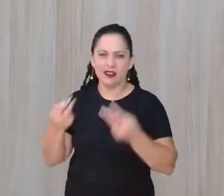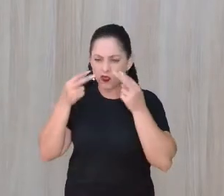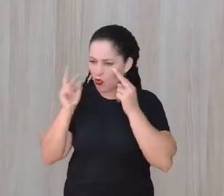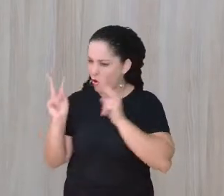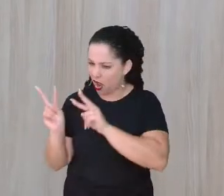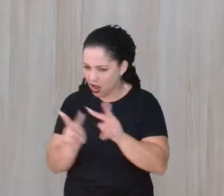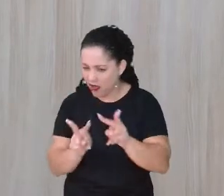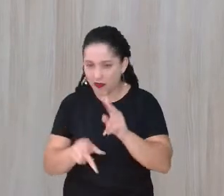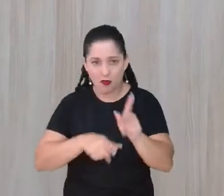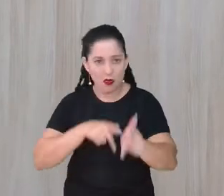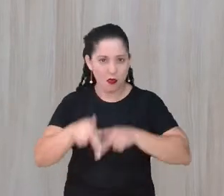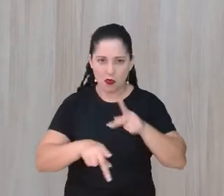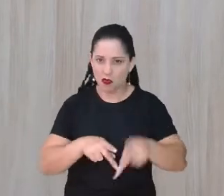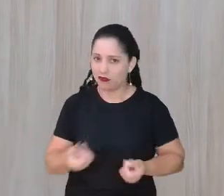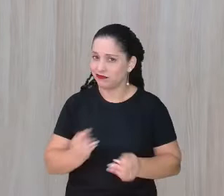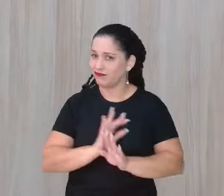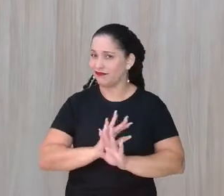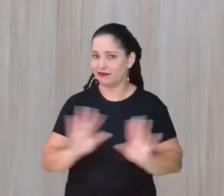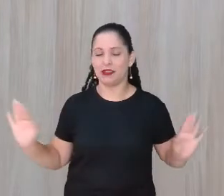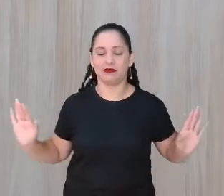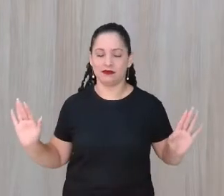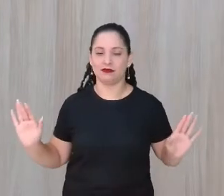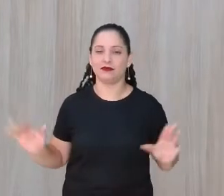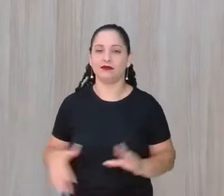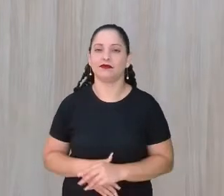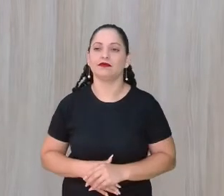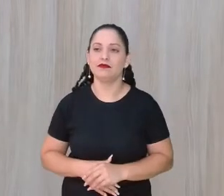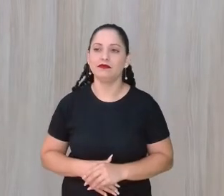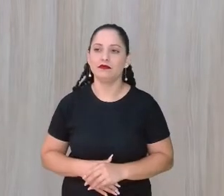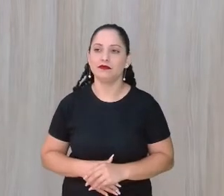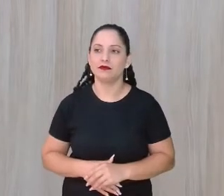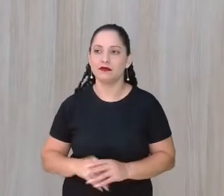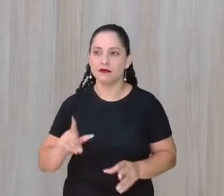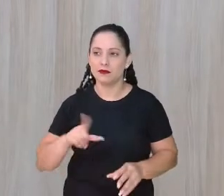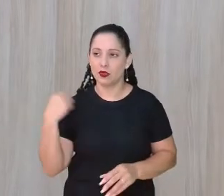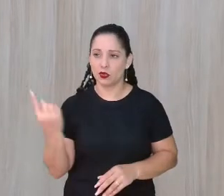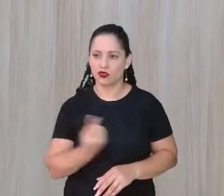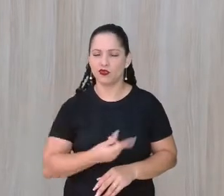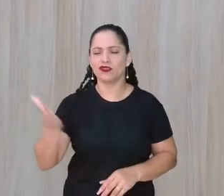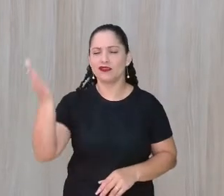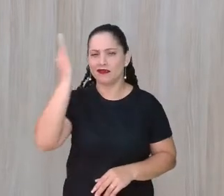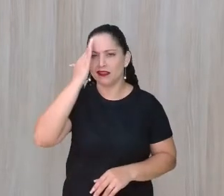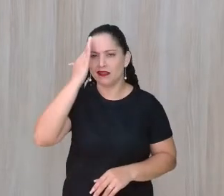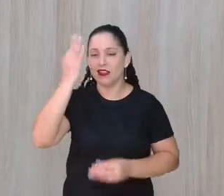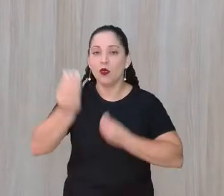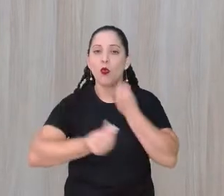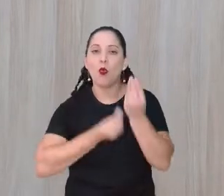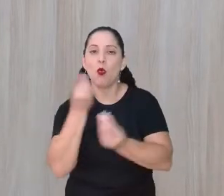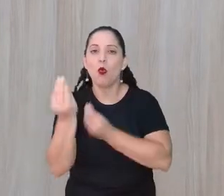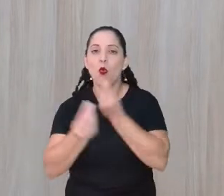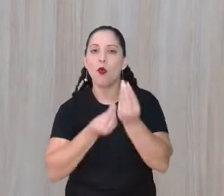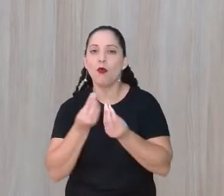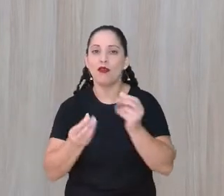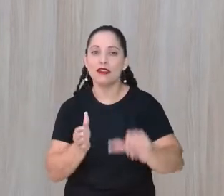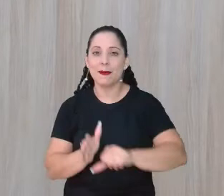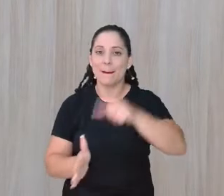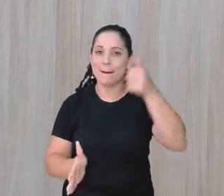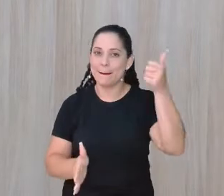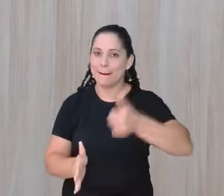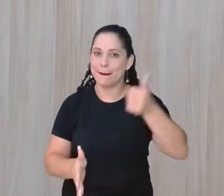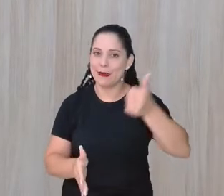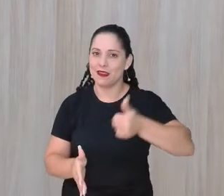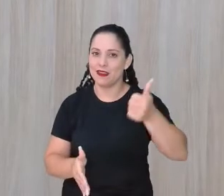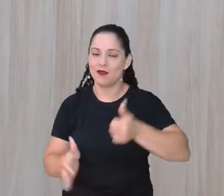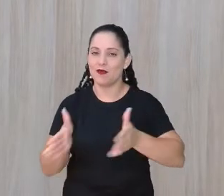o povo em si. Então, a gente vai entender, né, como foi esse primeiro momento